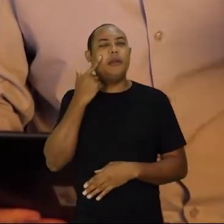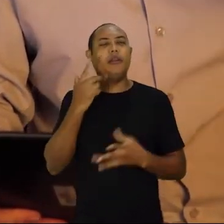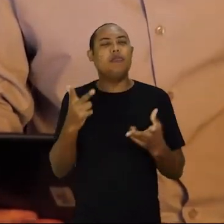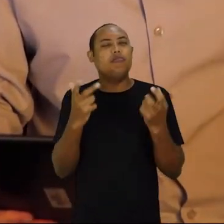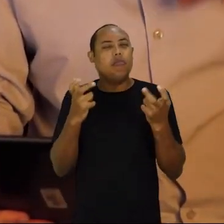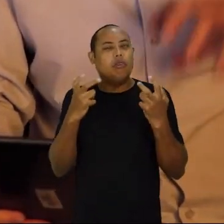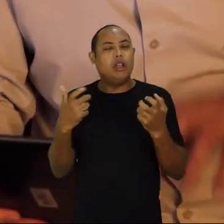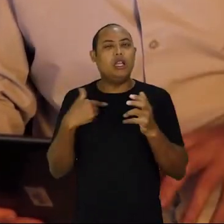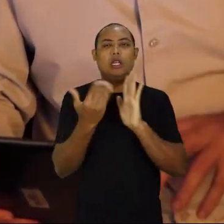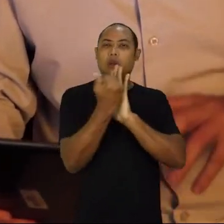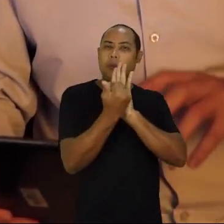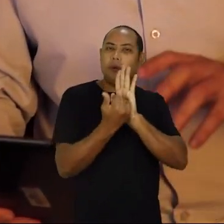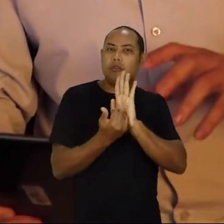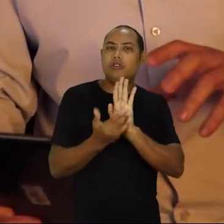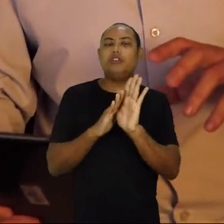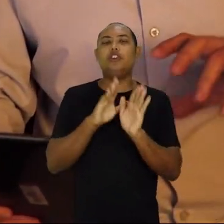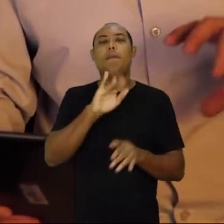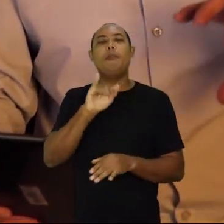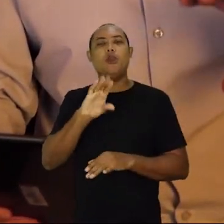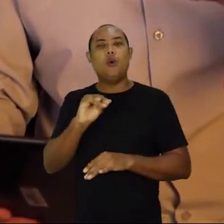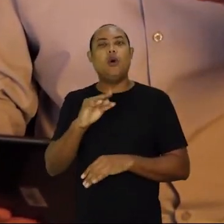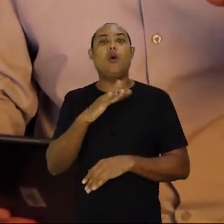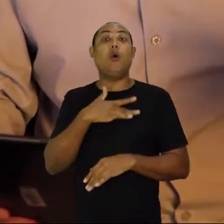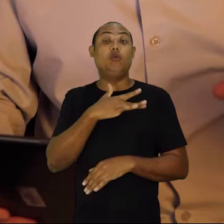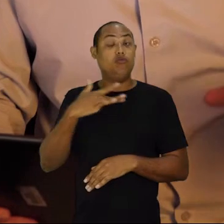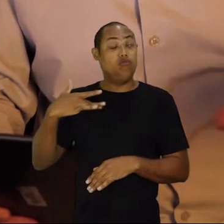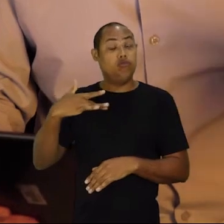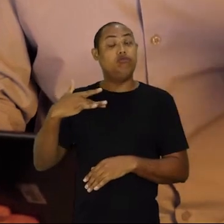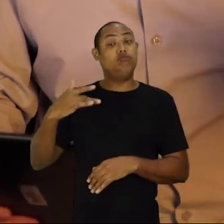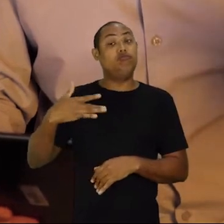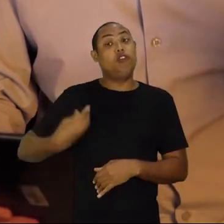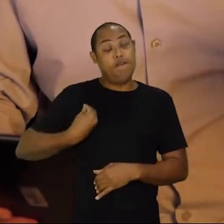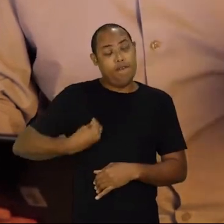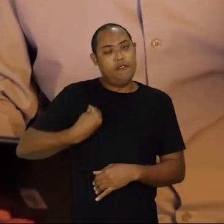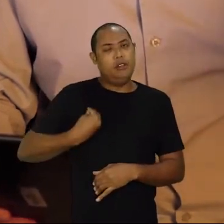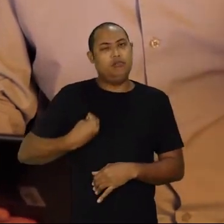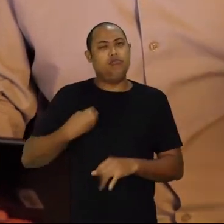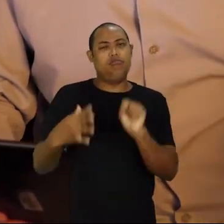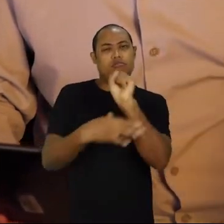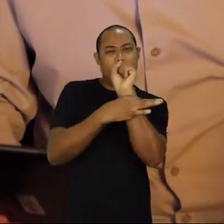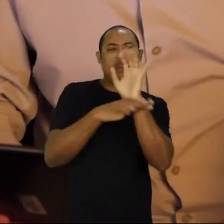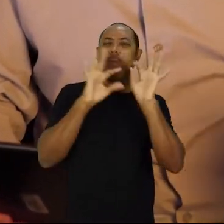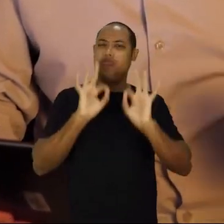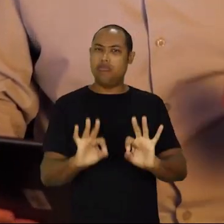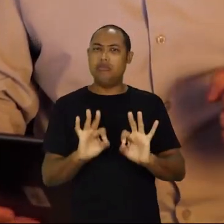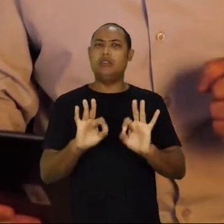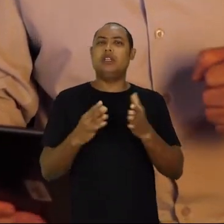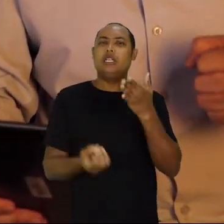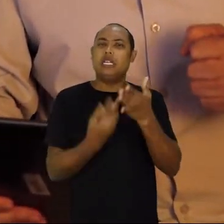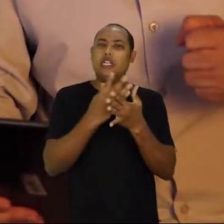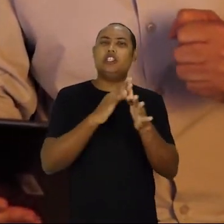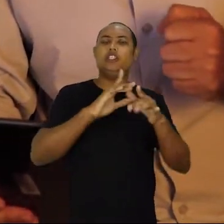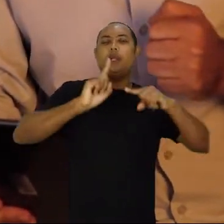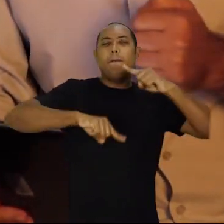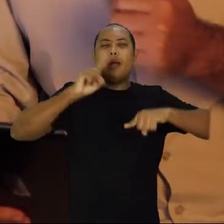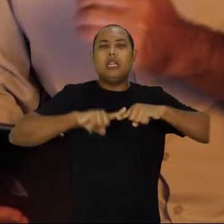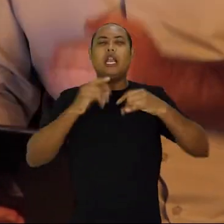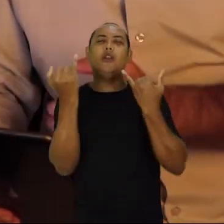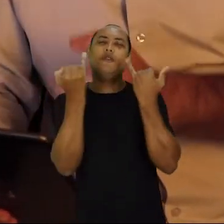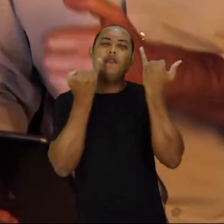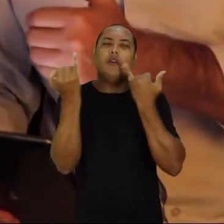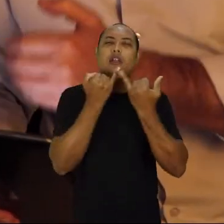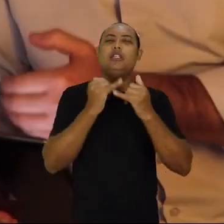vista das orientações, nós temos revisado o nosso protocolo de biossegurança, nós